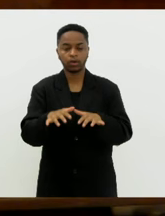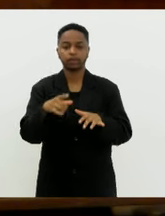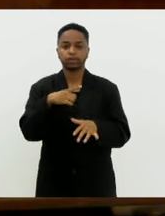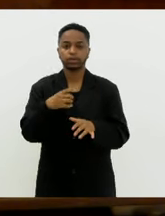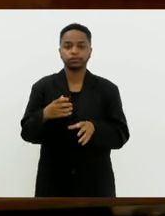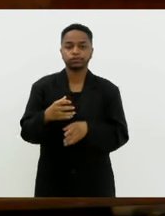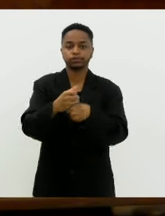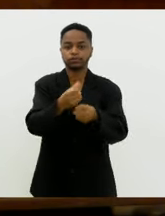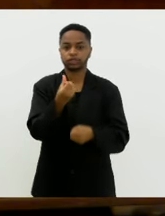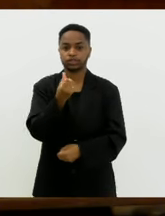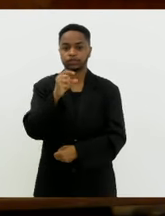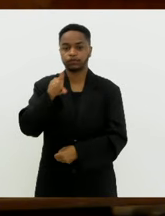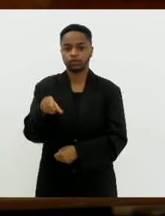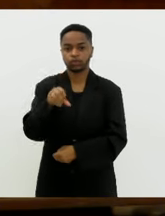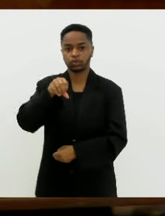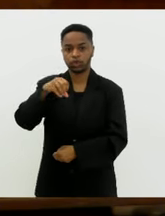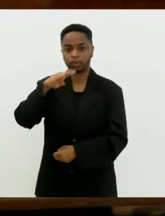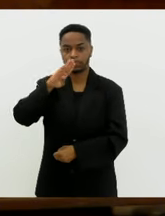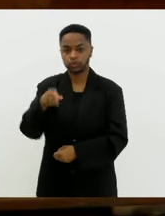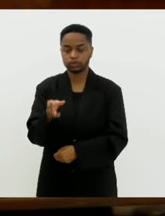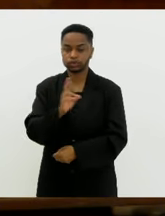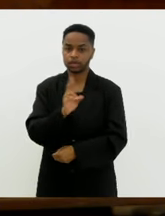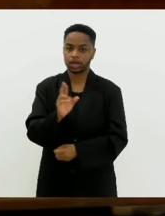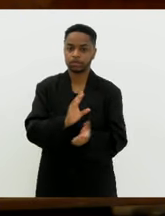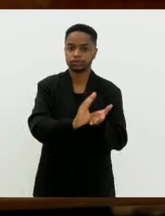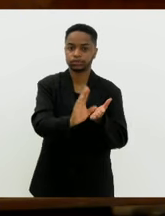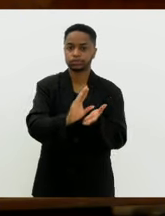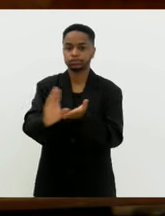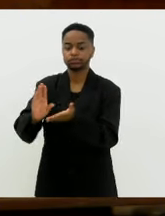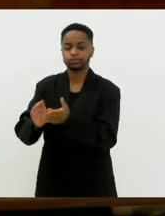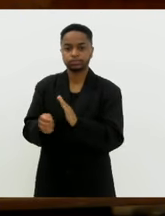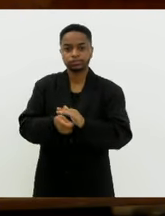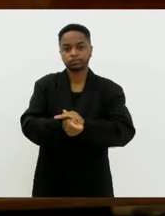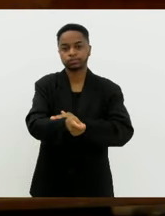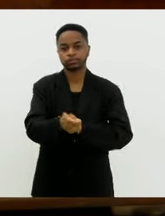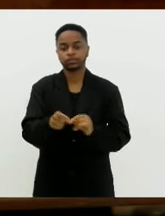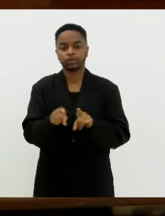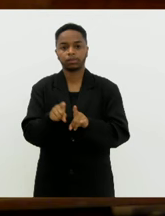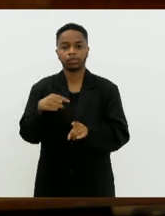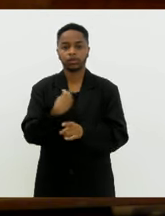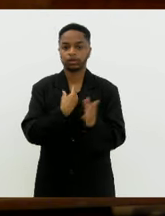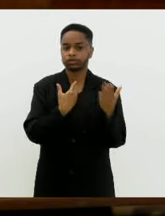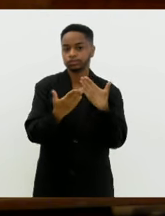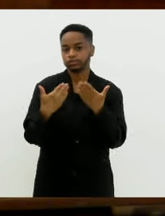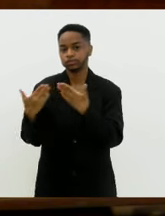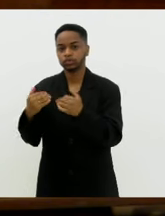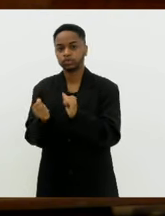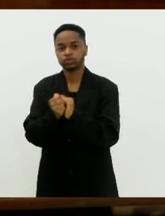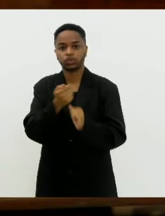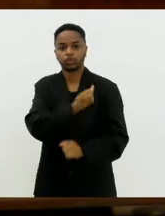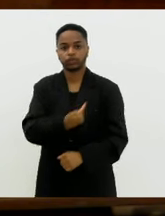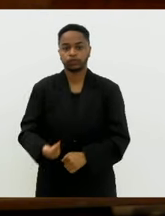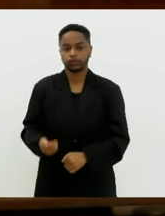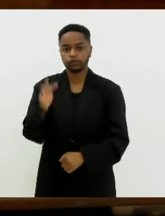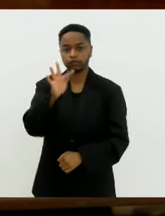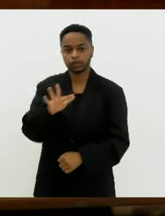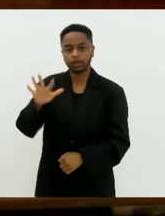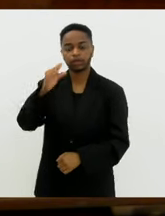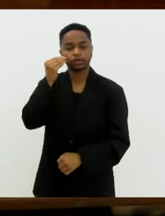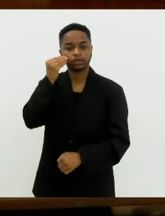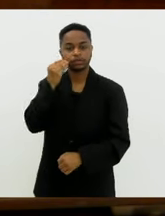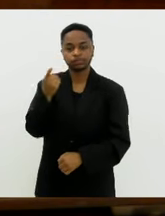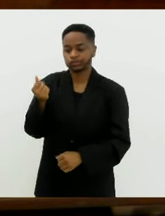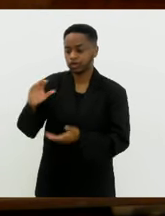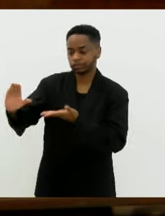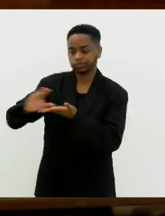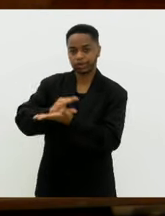6,9 bilhões de reais em investimentos. Estamos dialogando com o governo federal para agilizar a chegada desses recursos